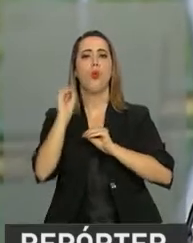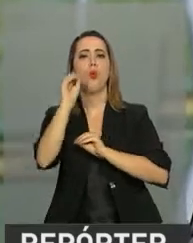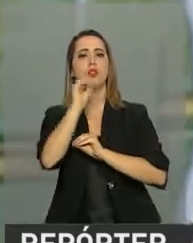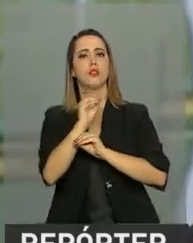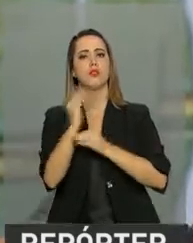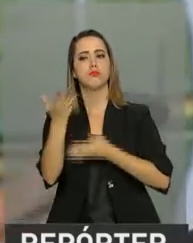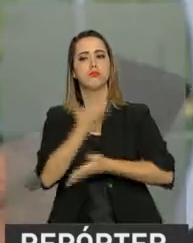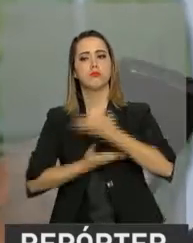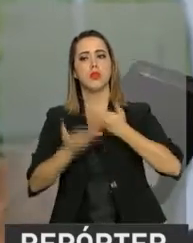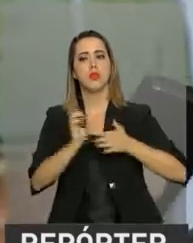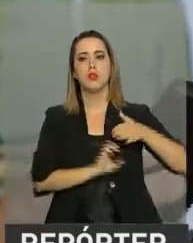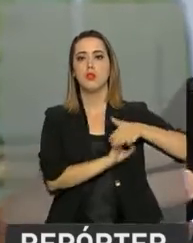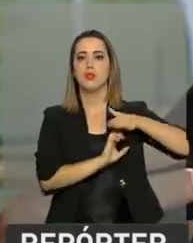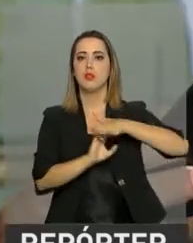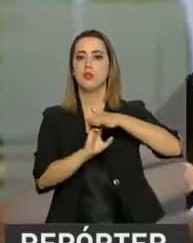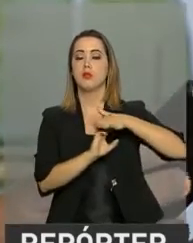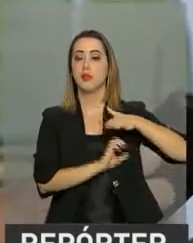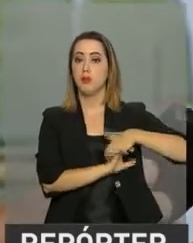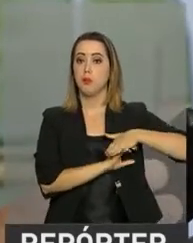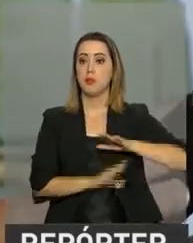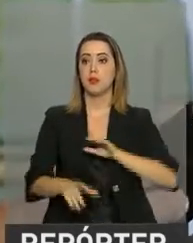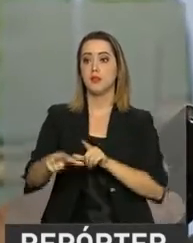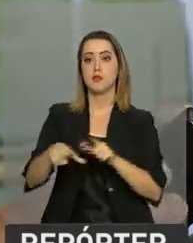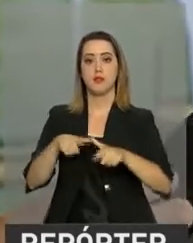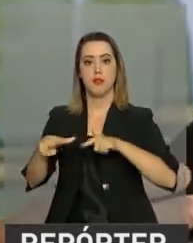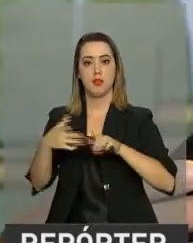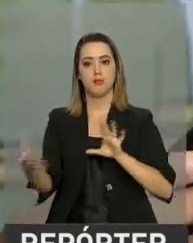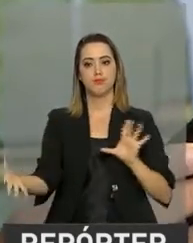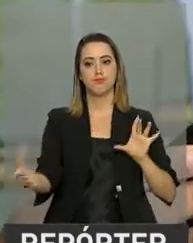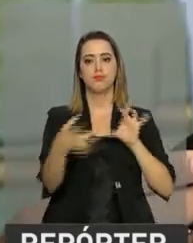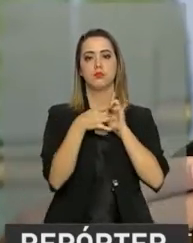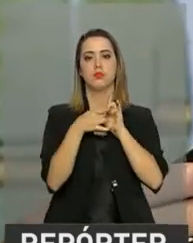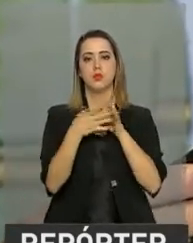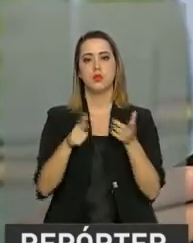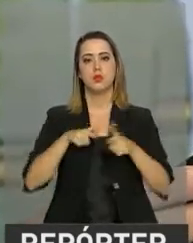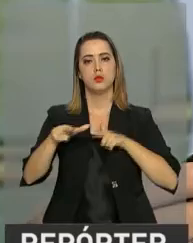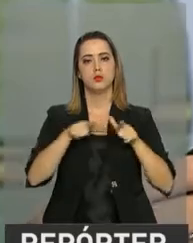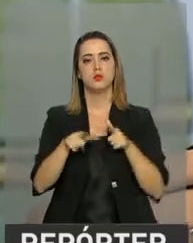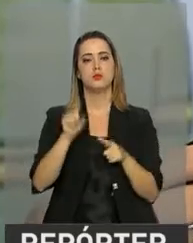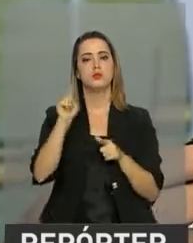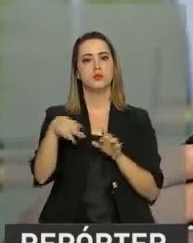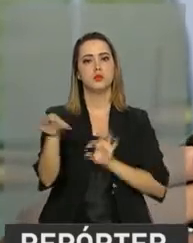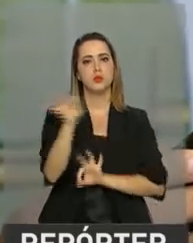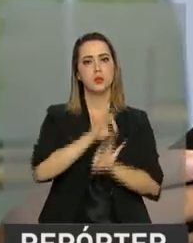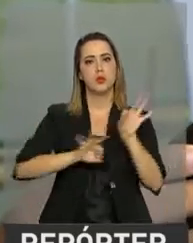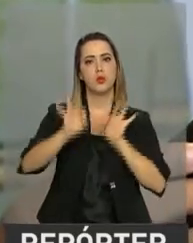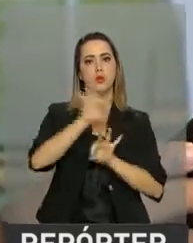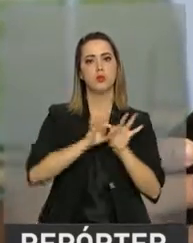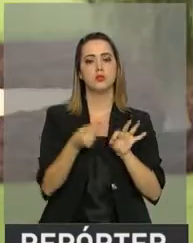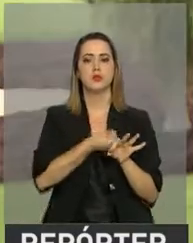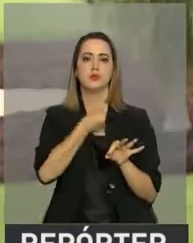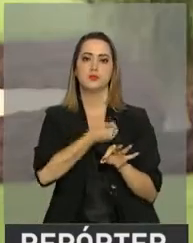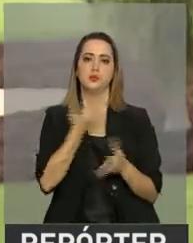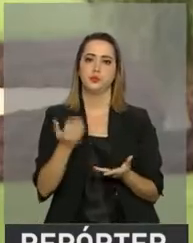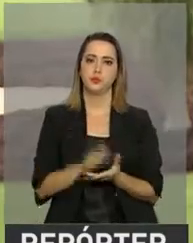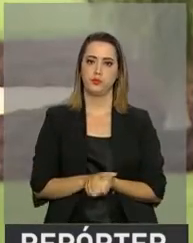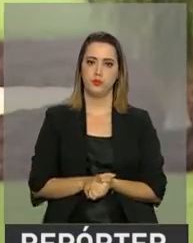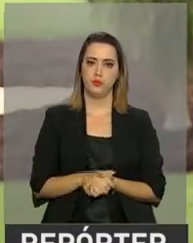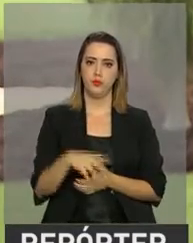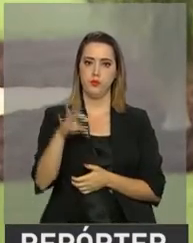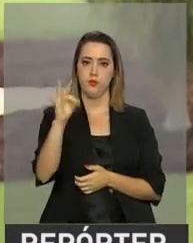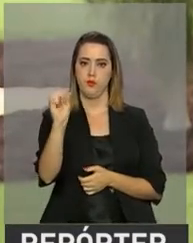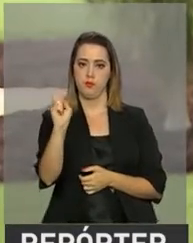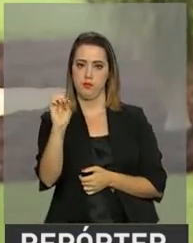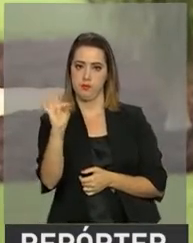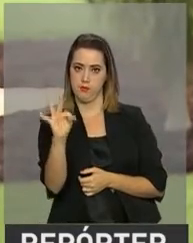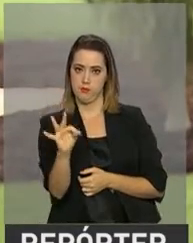da relação entre capital e trabalho, e a gente sabe que o trabalho é onde as pessoas organizam as suas vidas. O TST é o